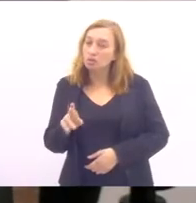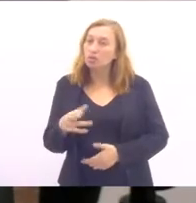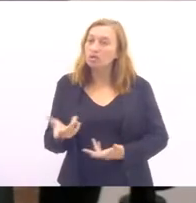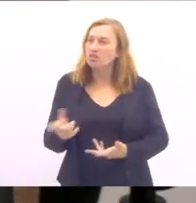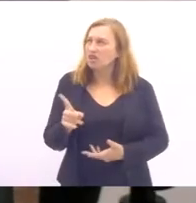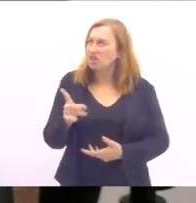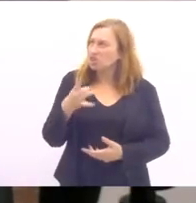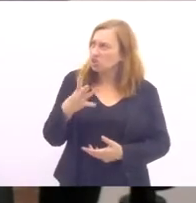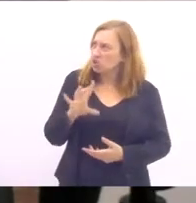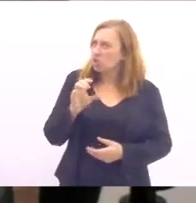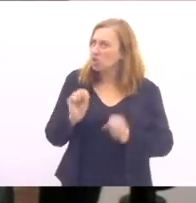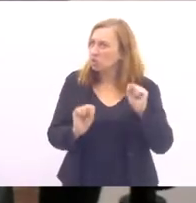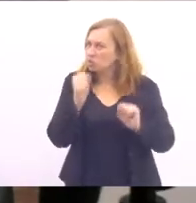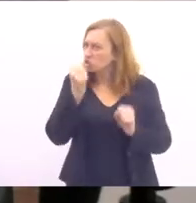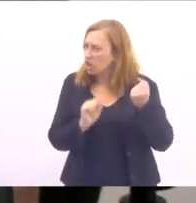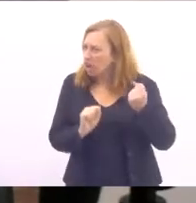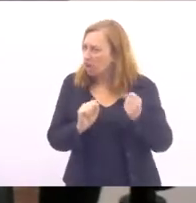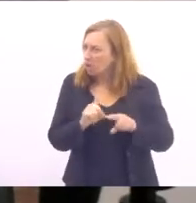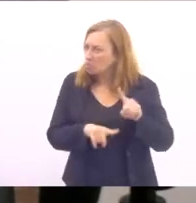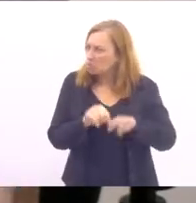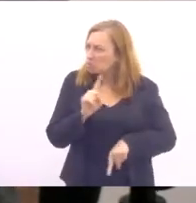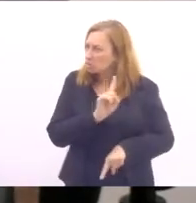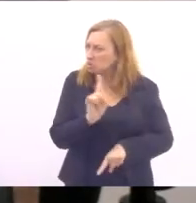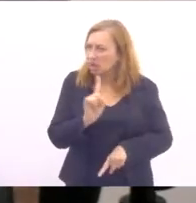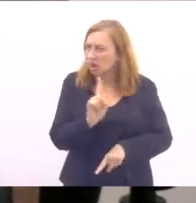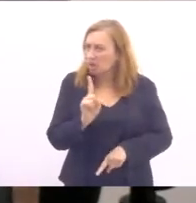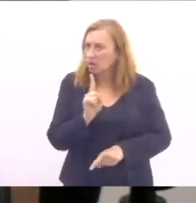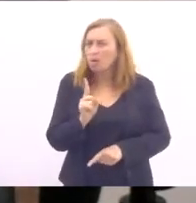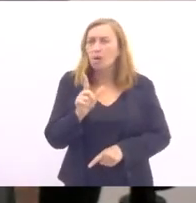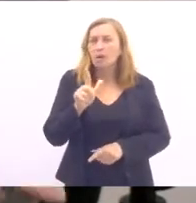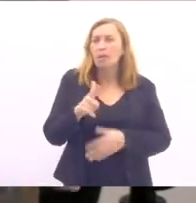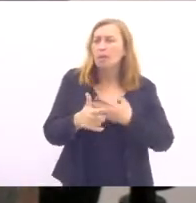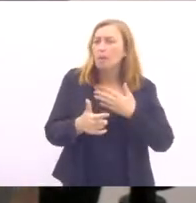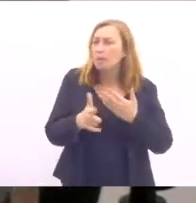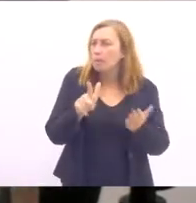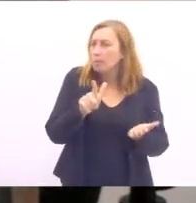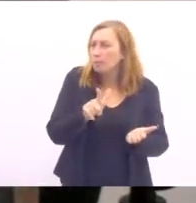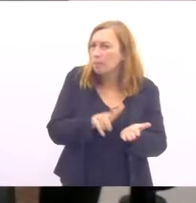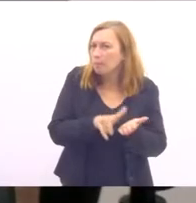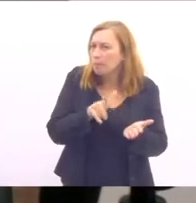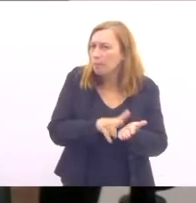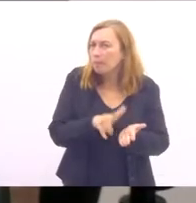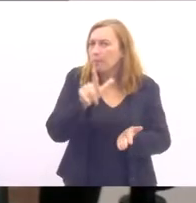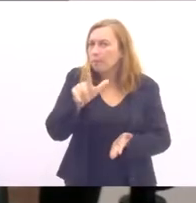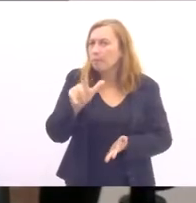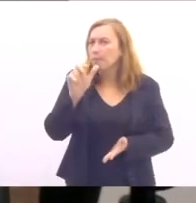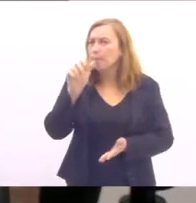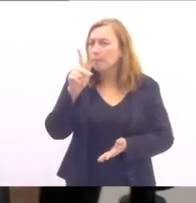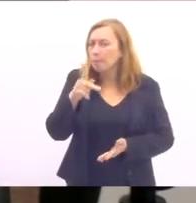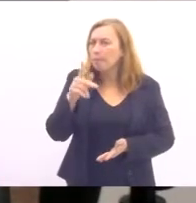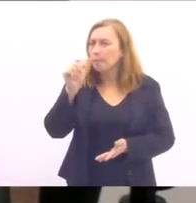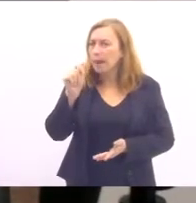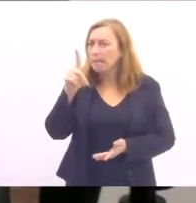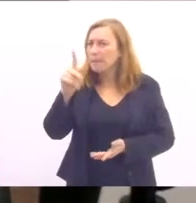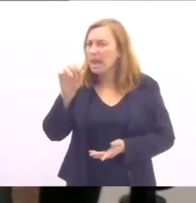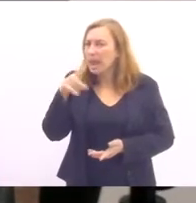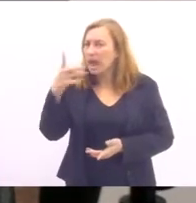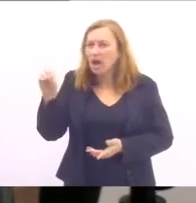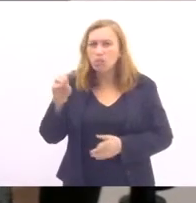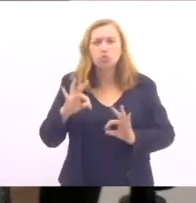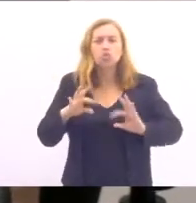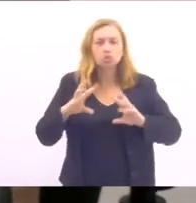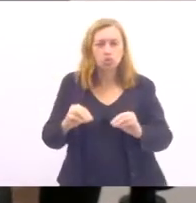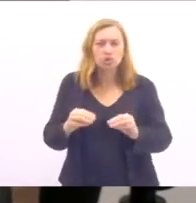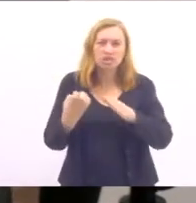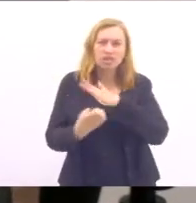industrial, estamos falando do resíduo seco também, o papelão, tudo hoje porque o que ocorre é o seguinte, todas as